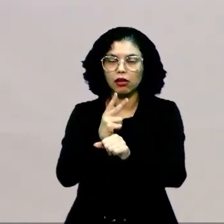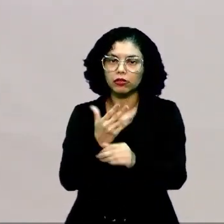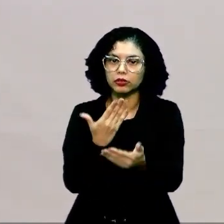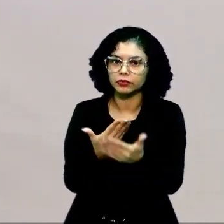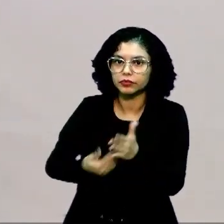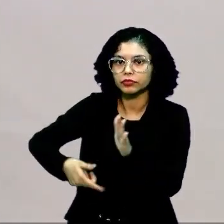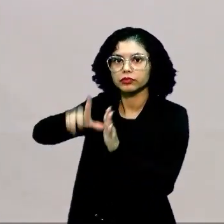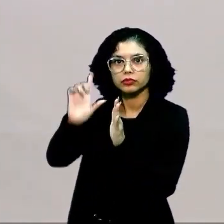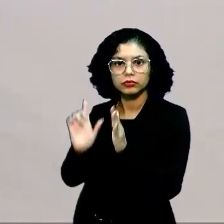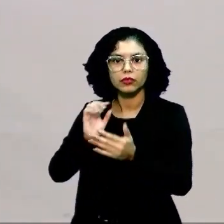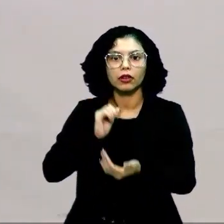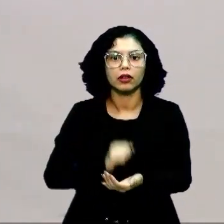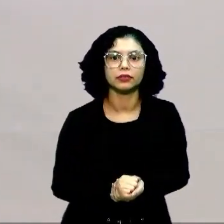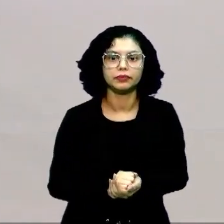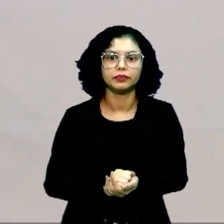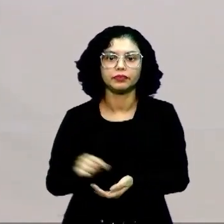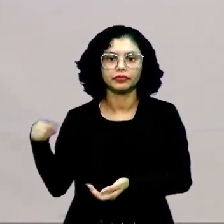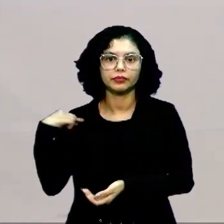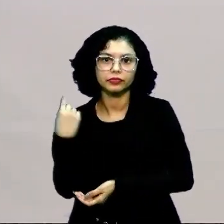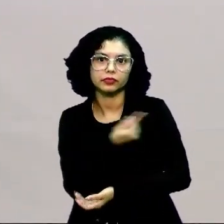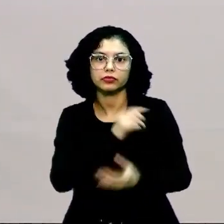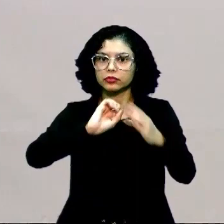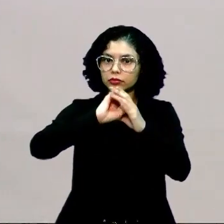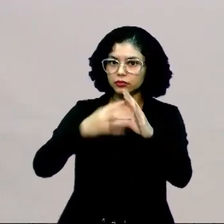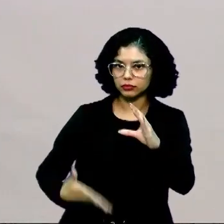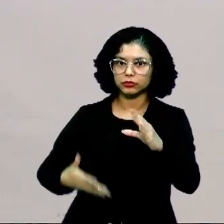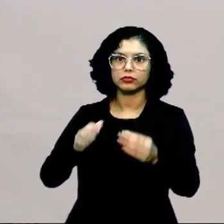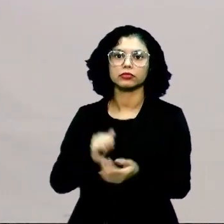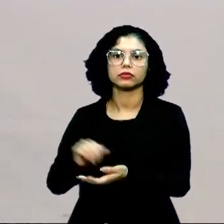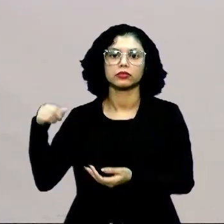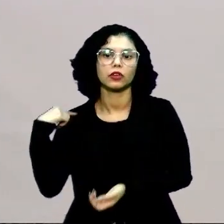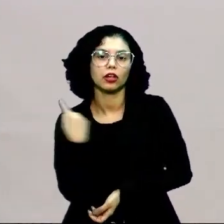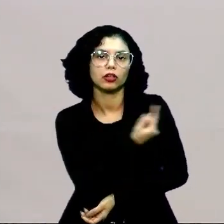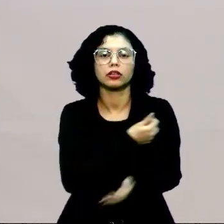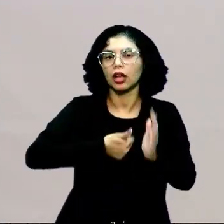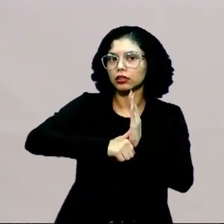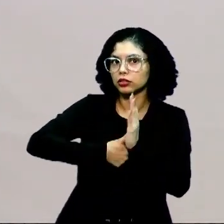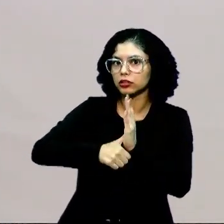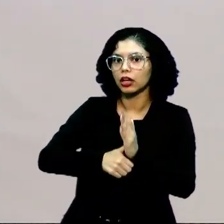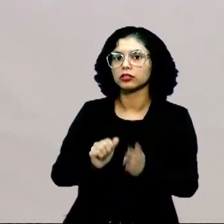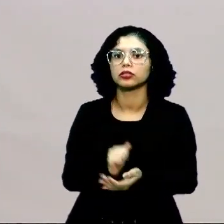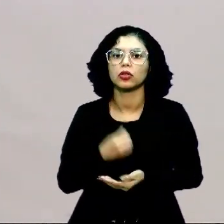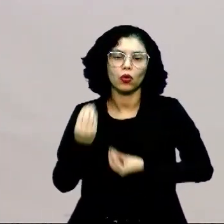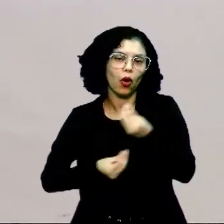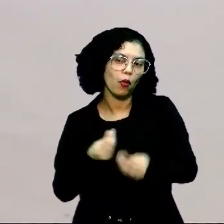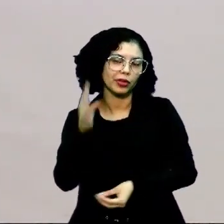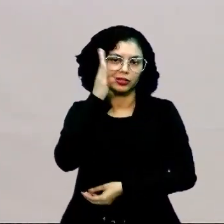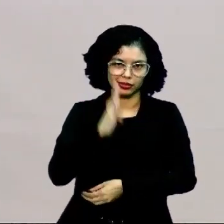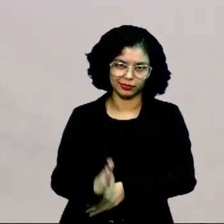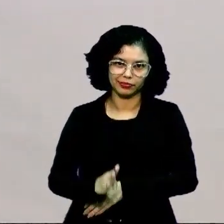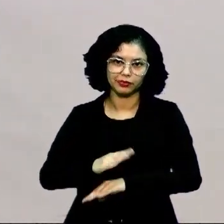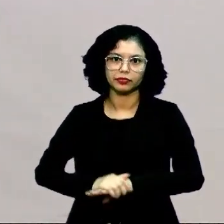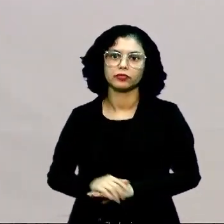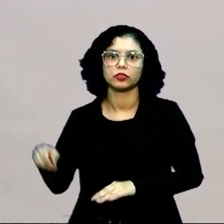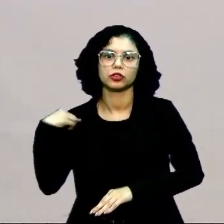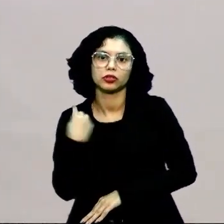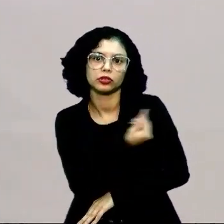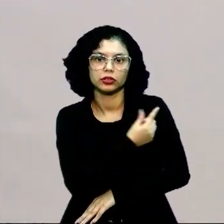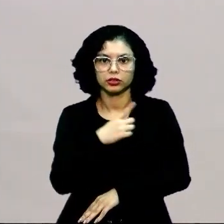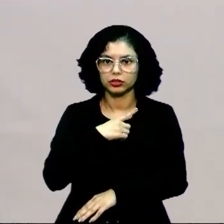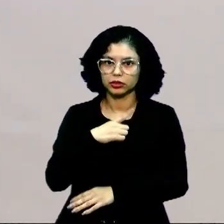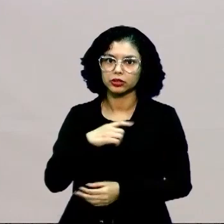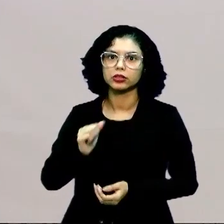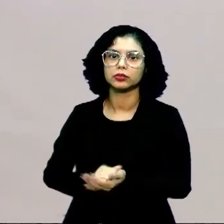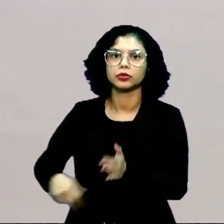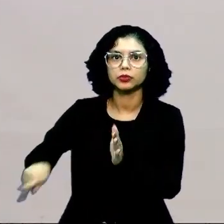videoaula anterior, as nossas características e a nossa identidade enquanto brasileiros. Nós temos as nossas